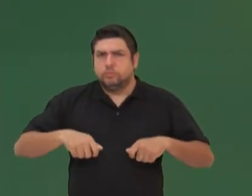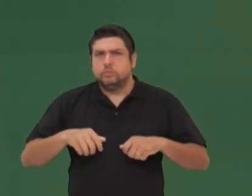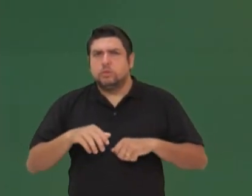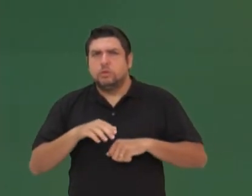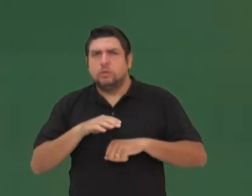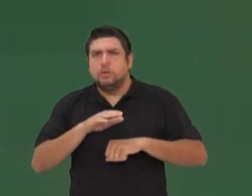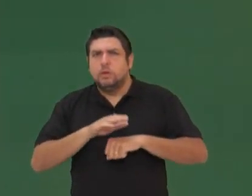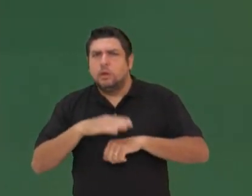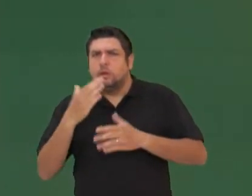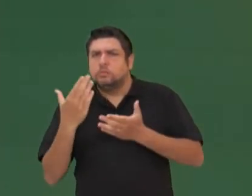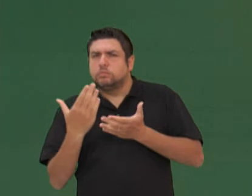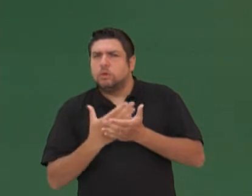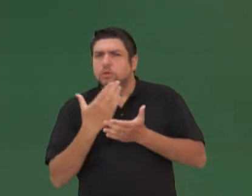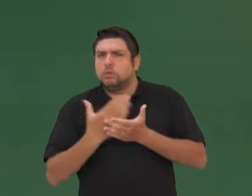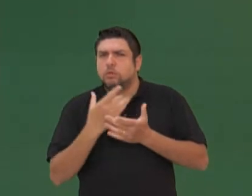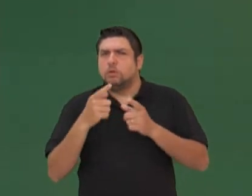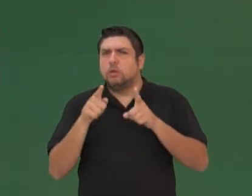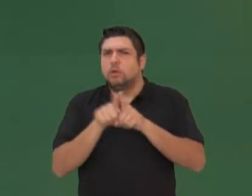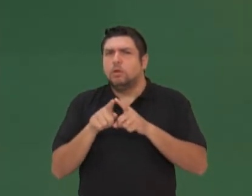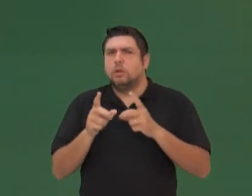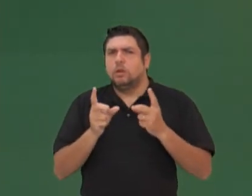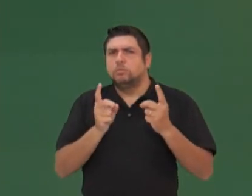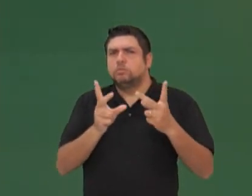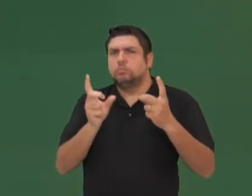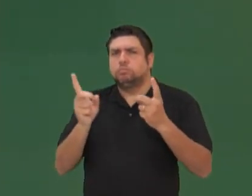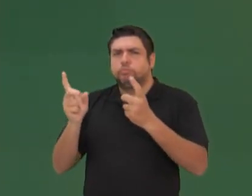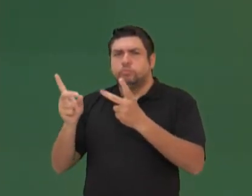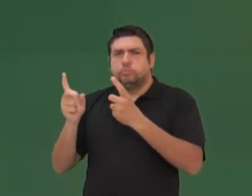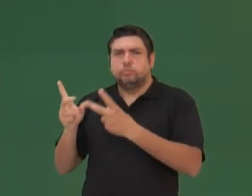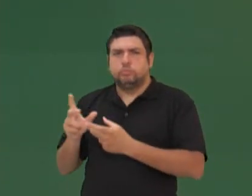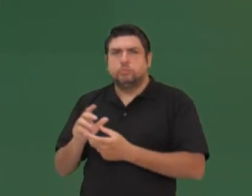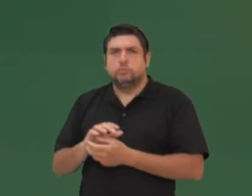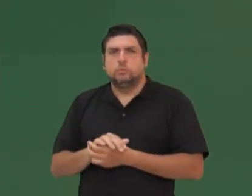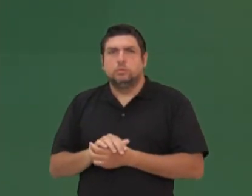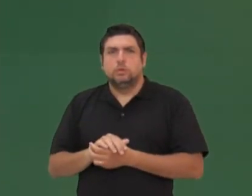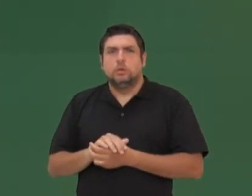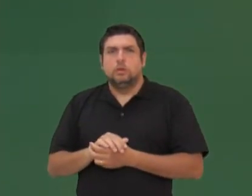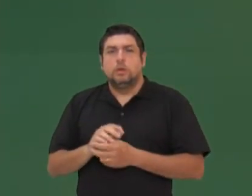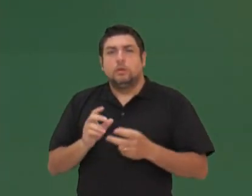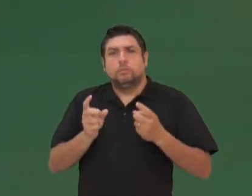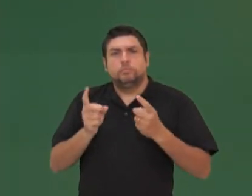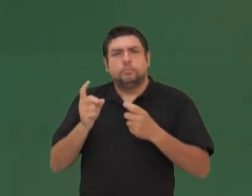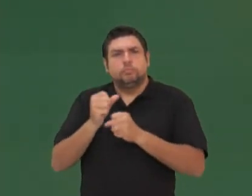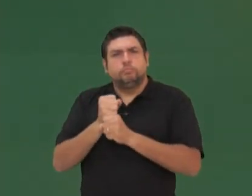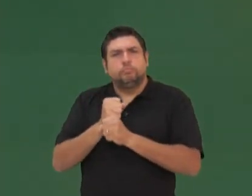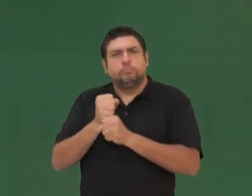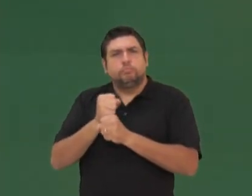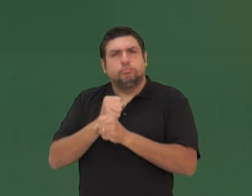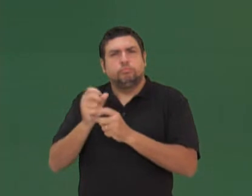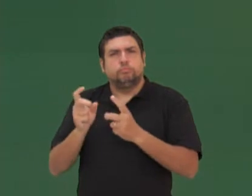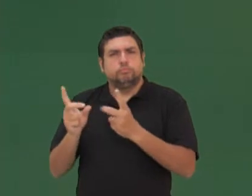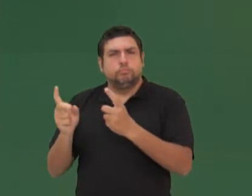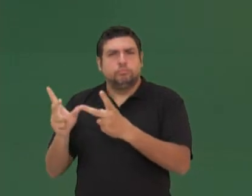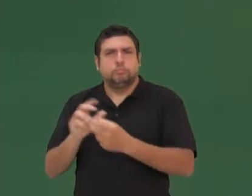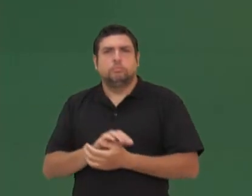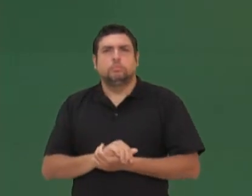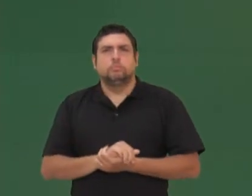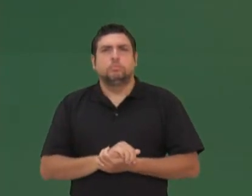fossem vendidas, né? Que las vendiera hace años, ou que las vendiesen hace años. Perfeito?